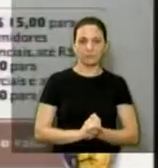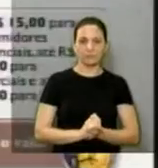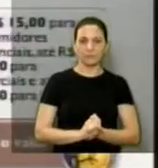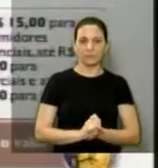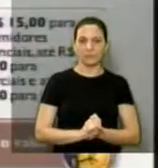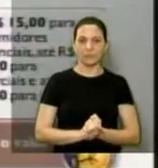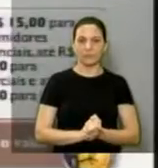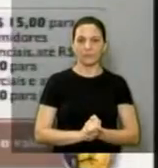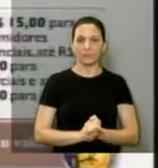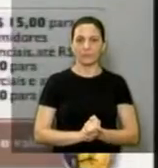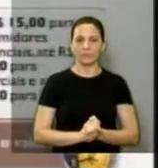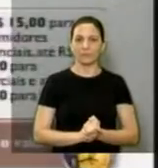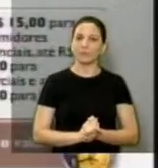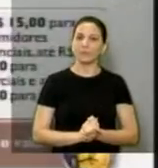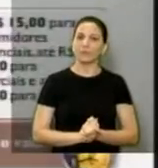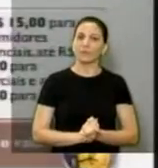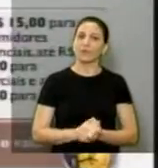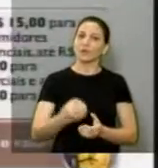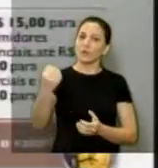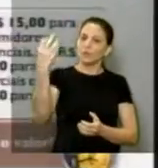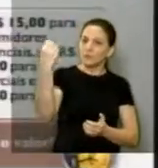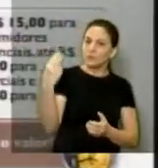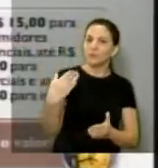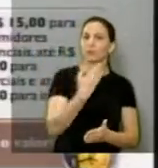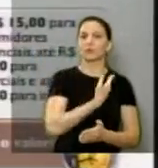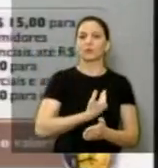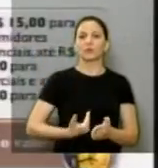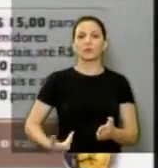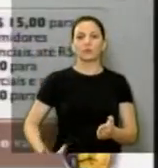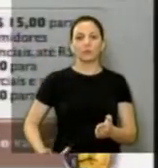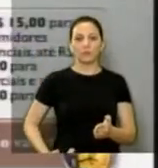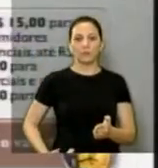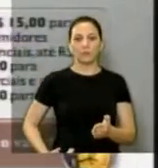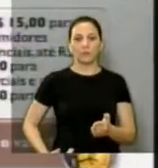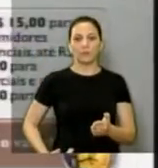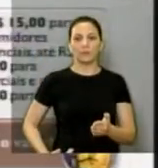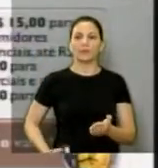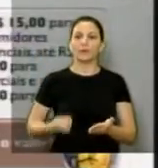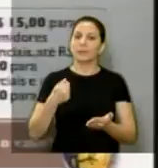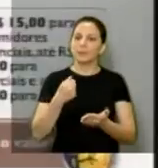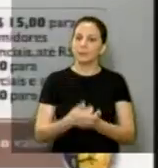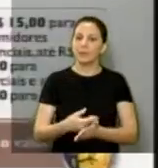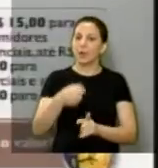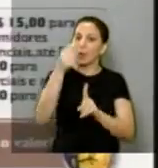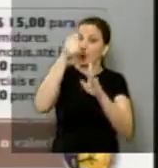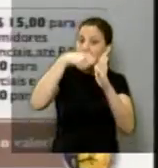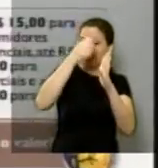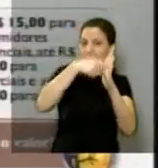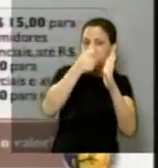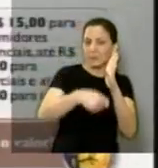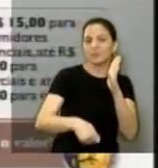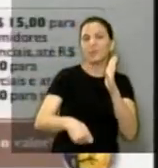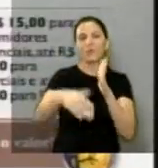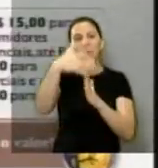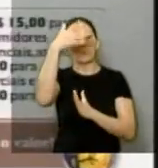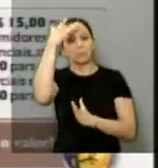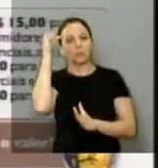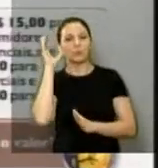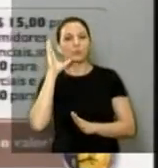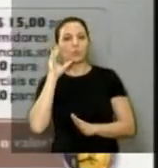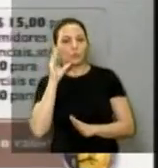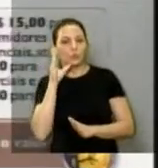Vamos lá. Contribuição de iluminação pública, o que é? É uma contribuição paga mensal pelo consumidor na conta de energia.